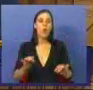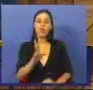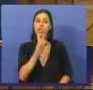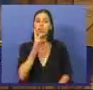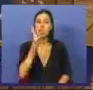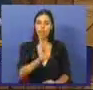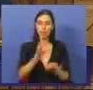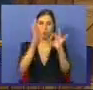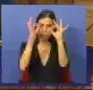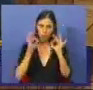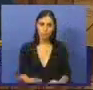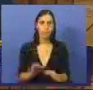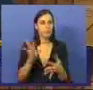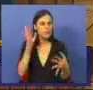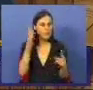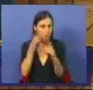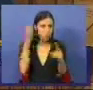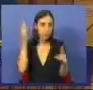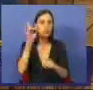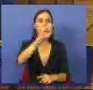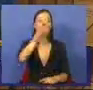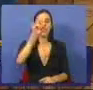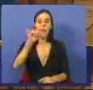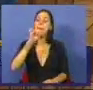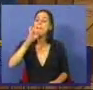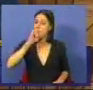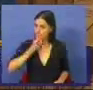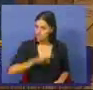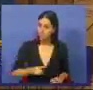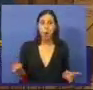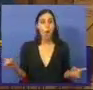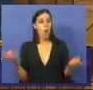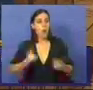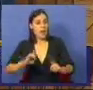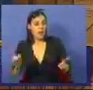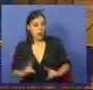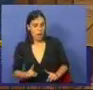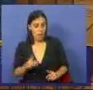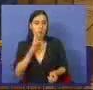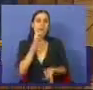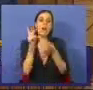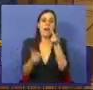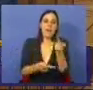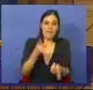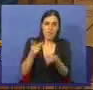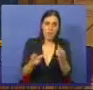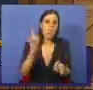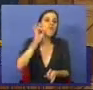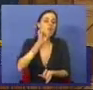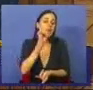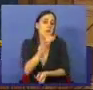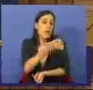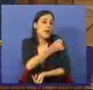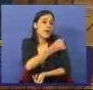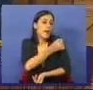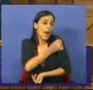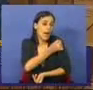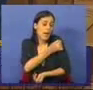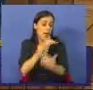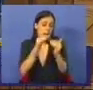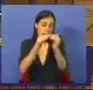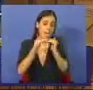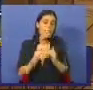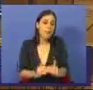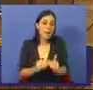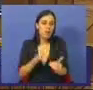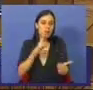resposta categórica sobre estas questões. Pode haver ou não uma avaliação do valor da casa abaixo